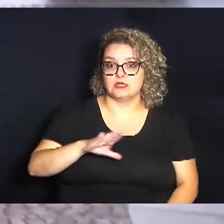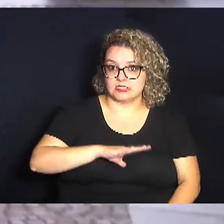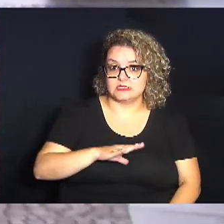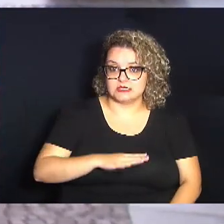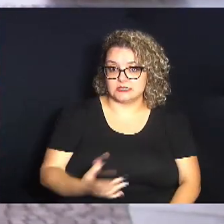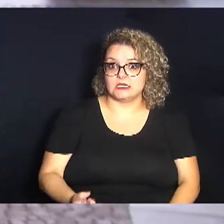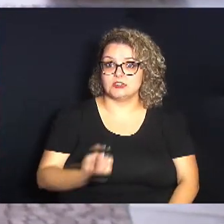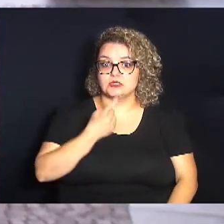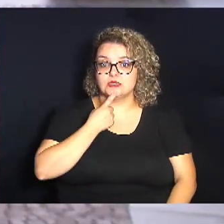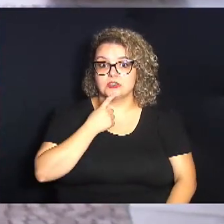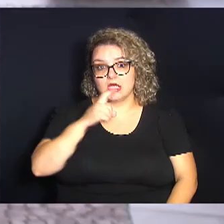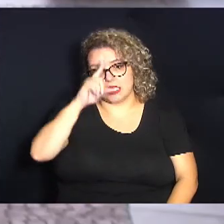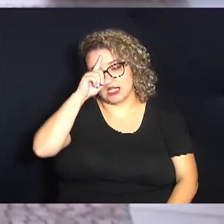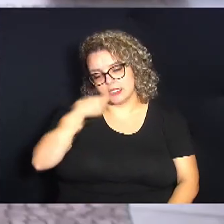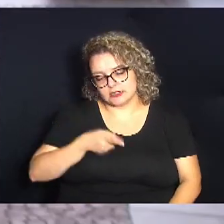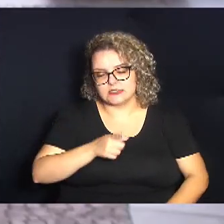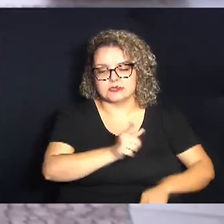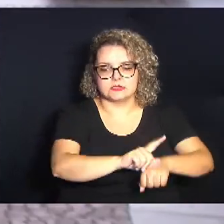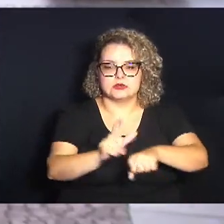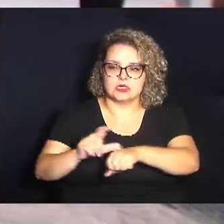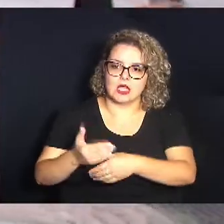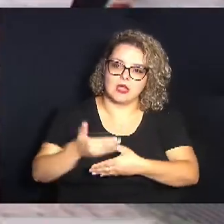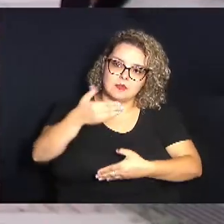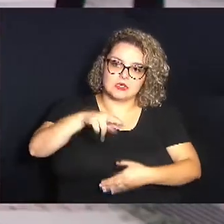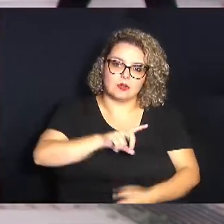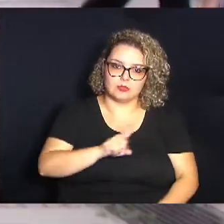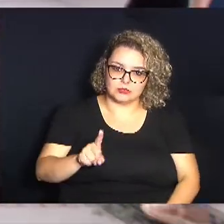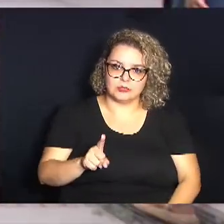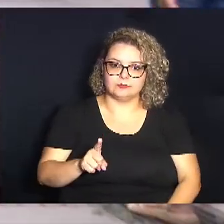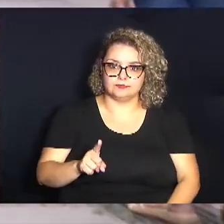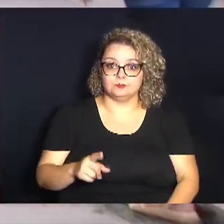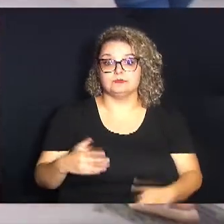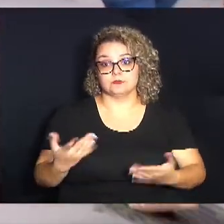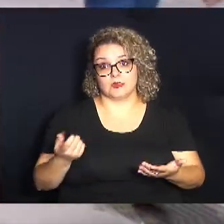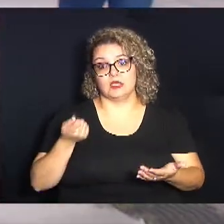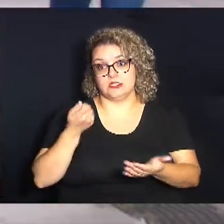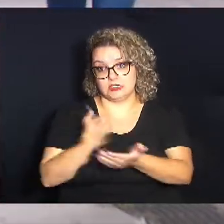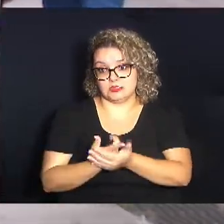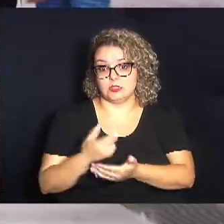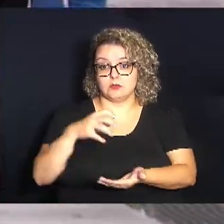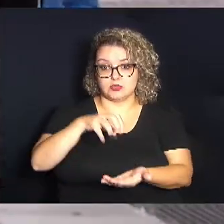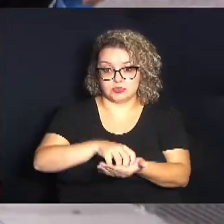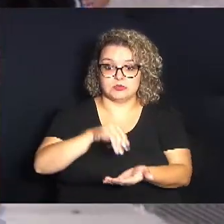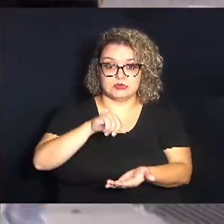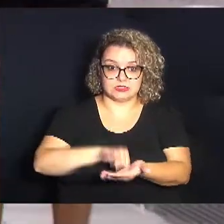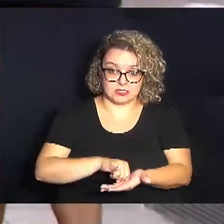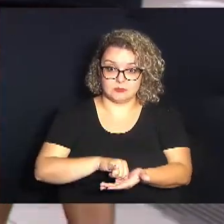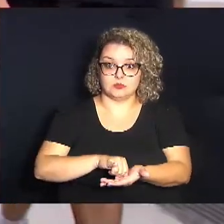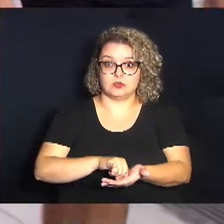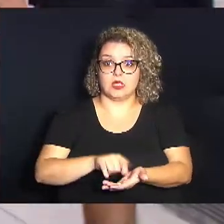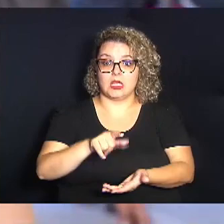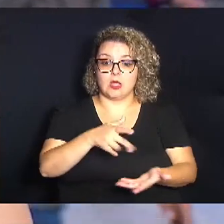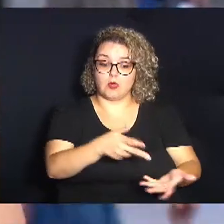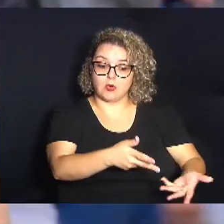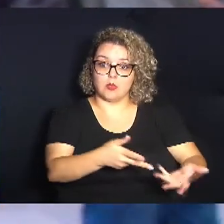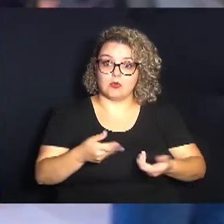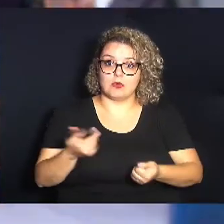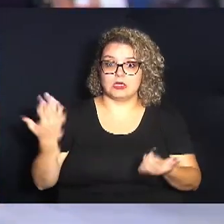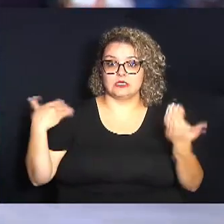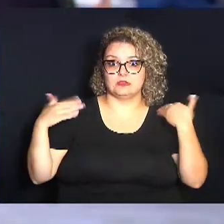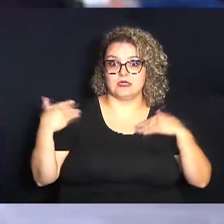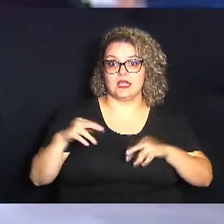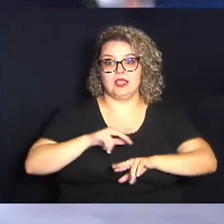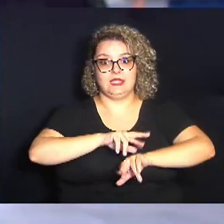abrir ou não o seu estabelecimento comercial. Além das compras, o centro da cidade é um convite para passear. Existem